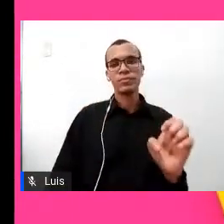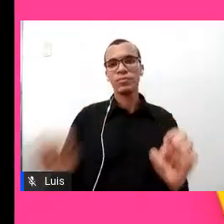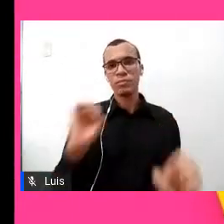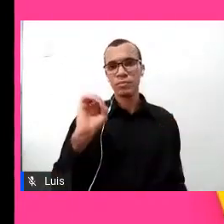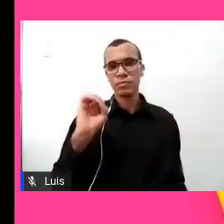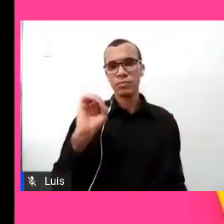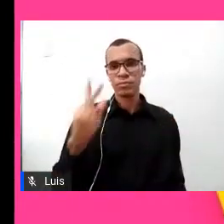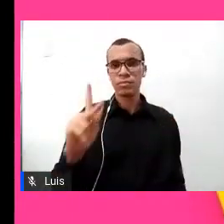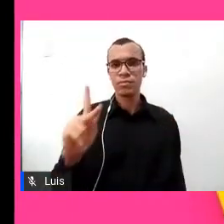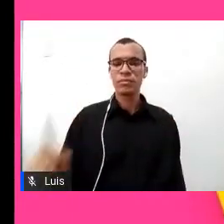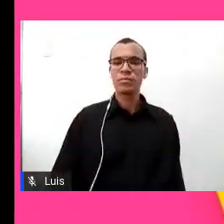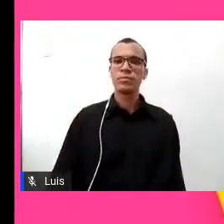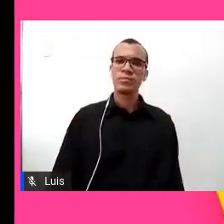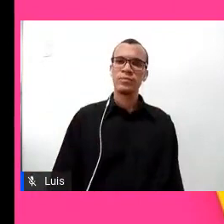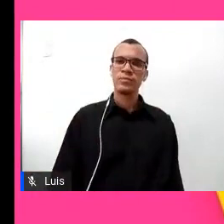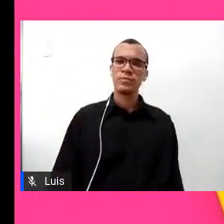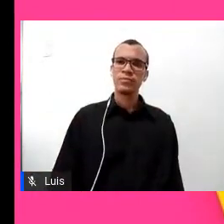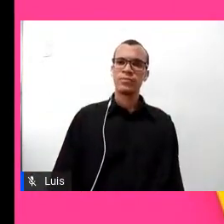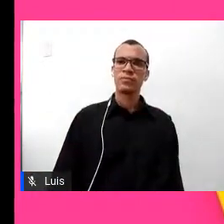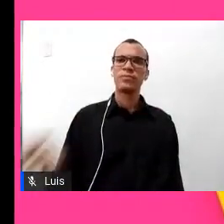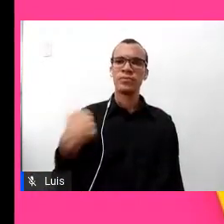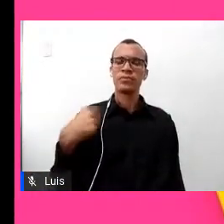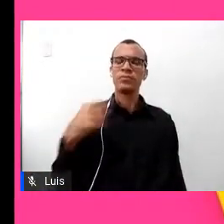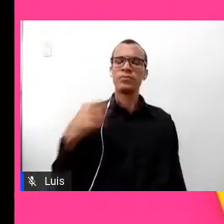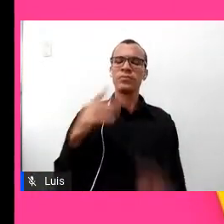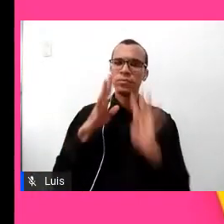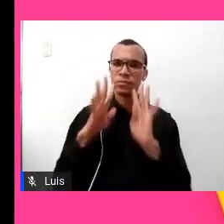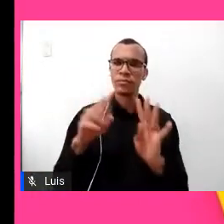Então, vou dar atenção aqui, ó.